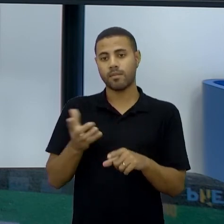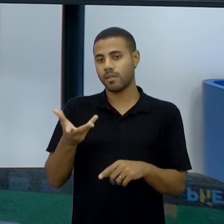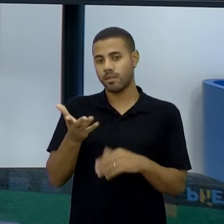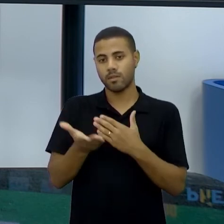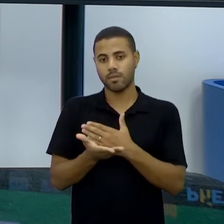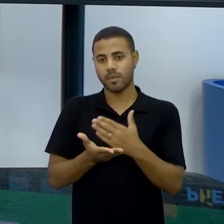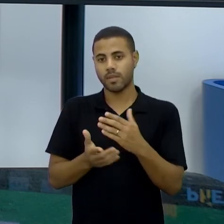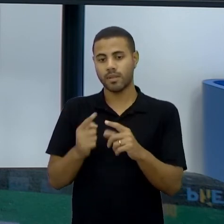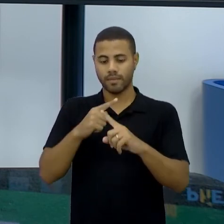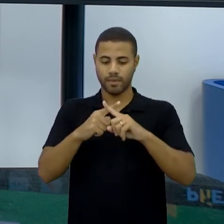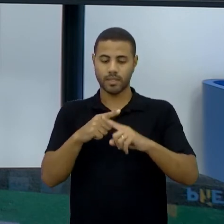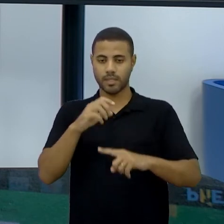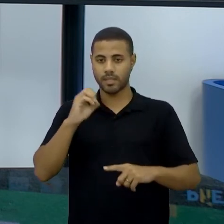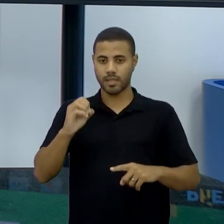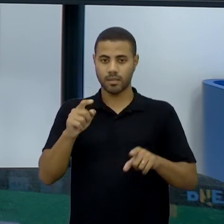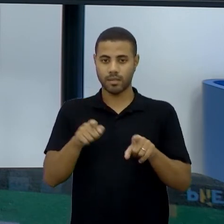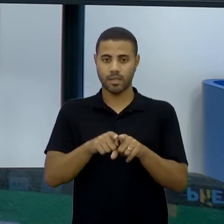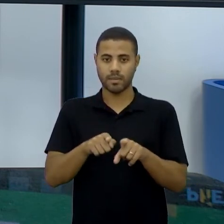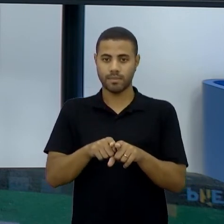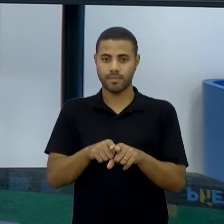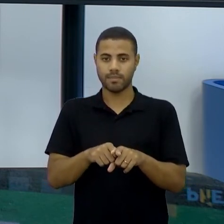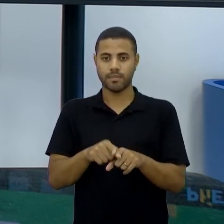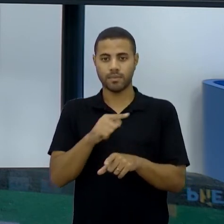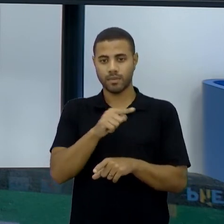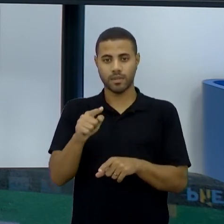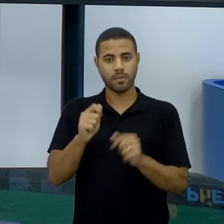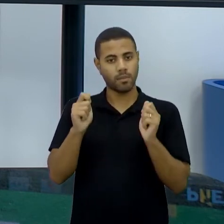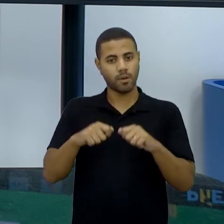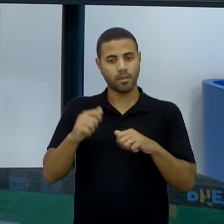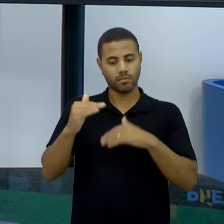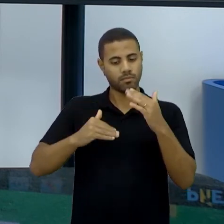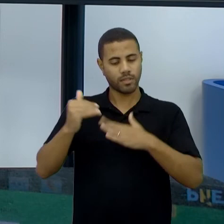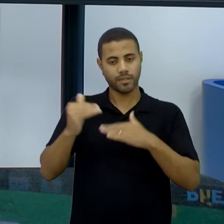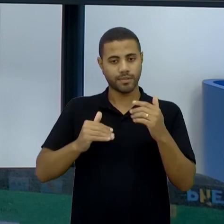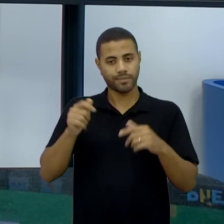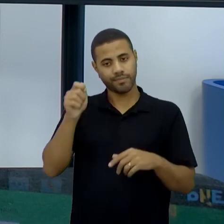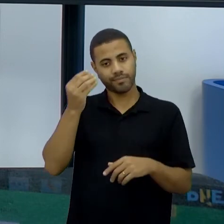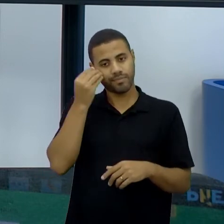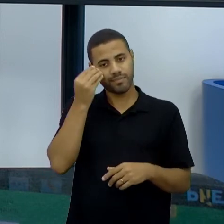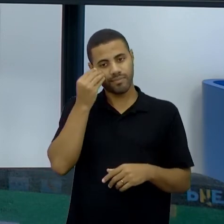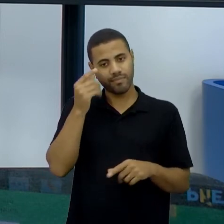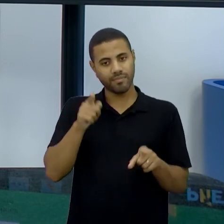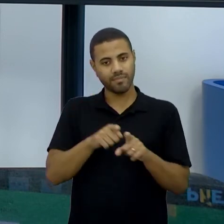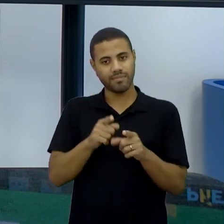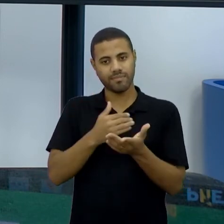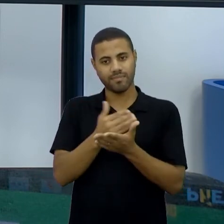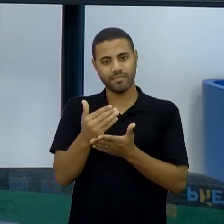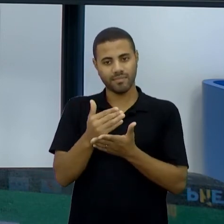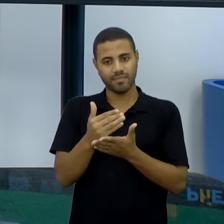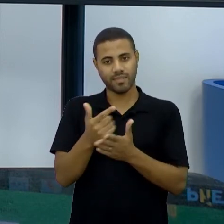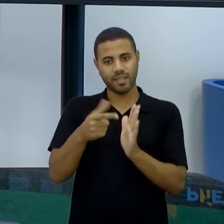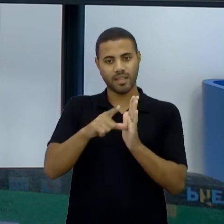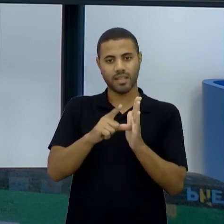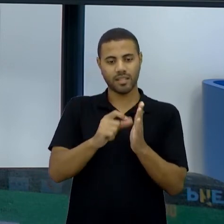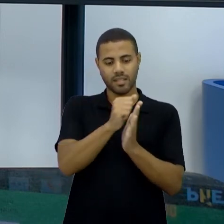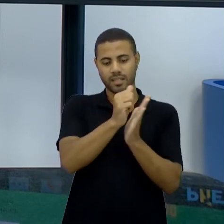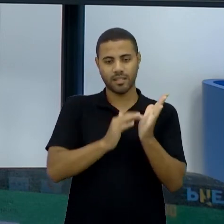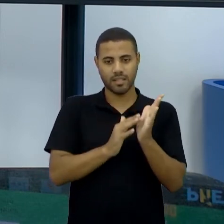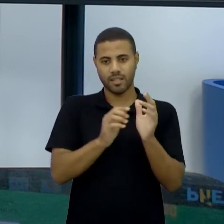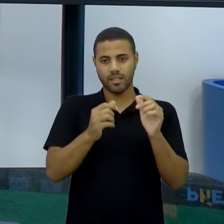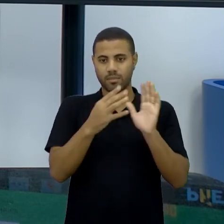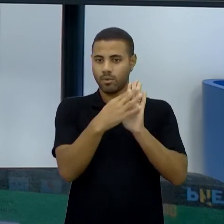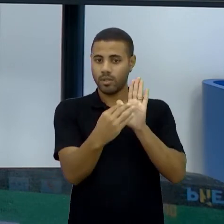inicial, o V0 da sua fórmula. Você pode fazer esse exercício aí. Pega aquela fórmula que a gente acabou de escrever e